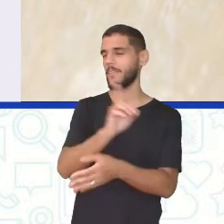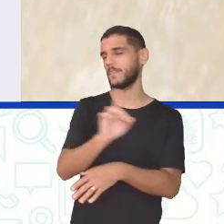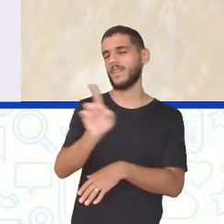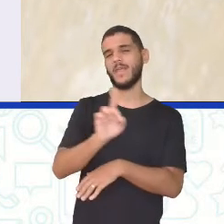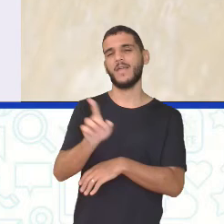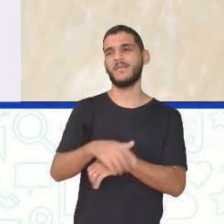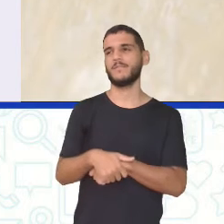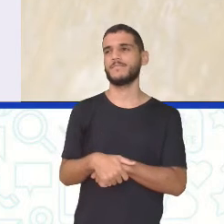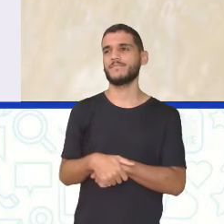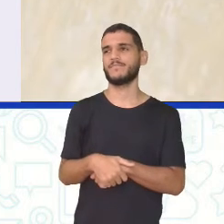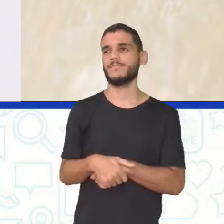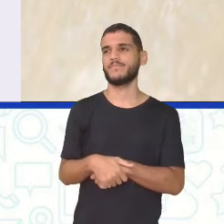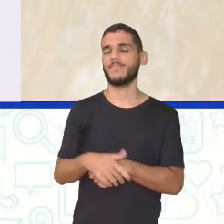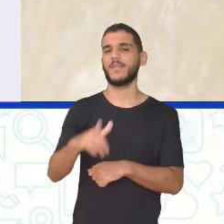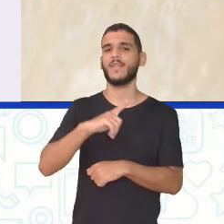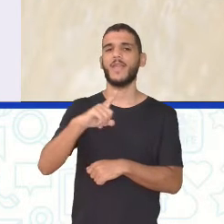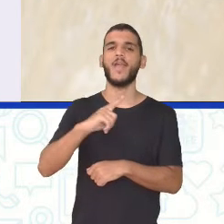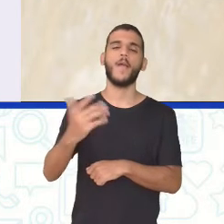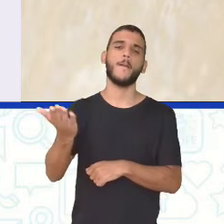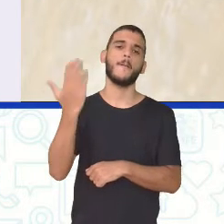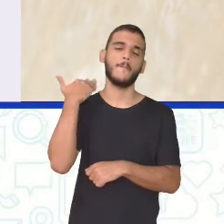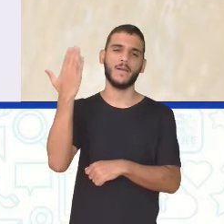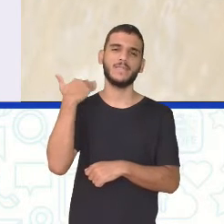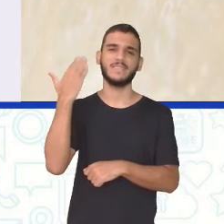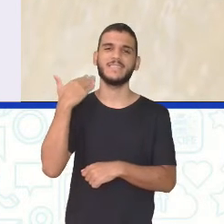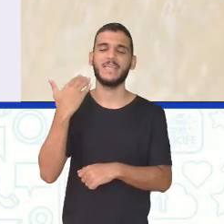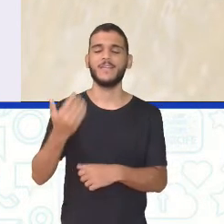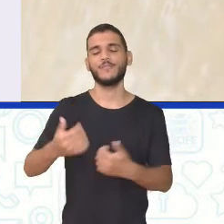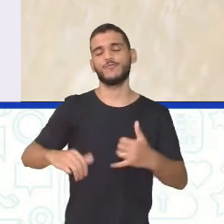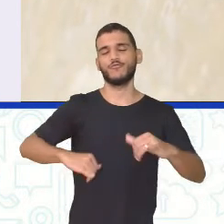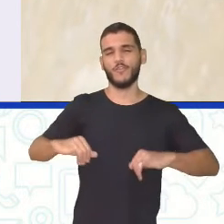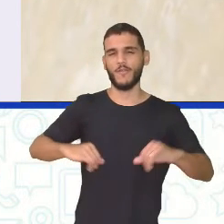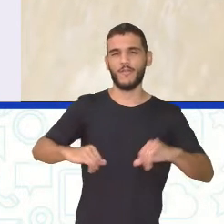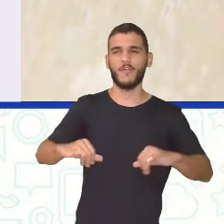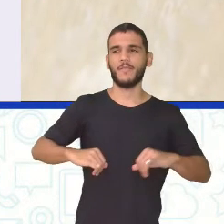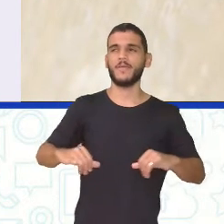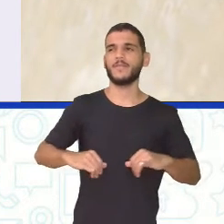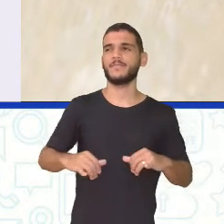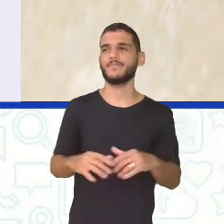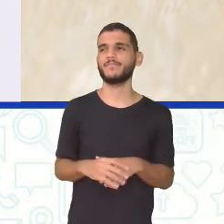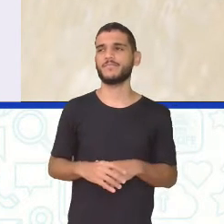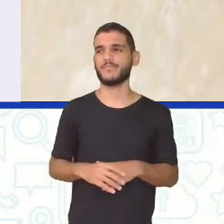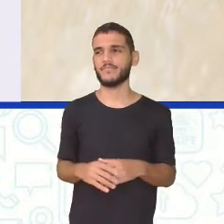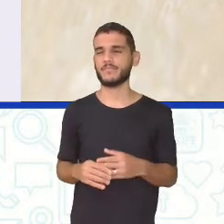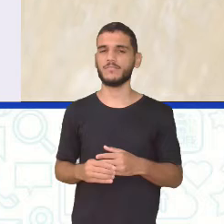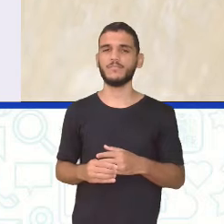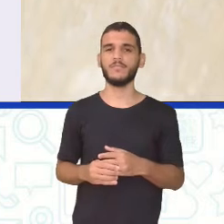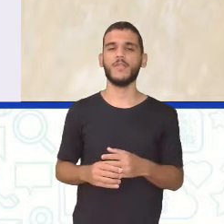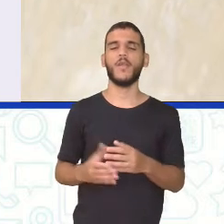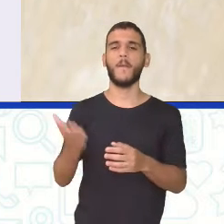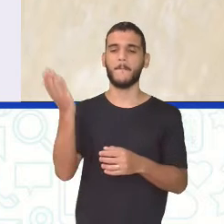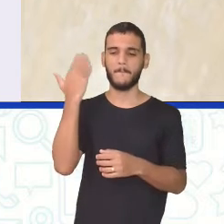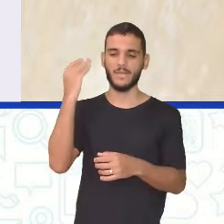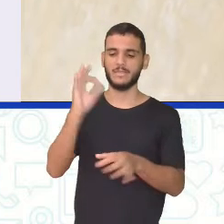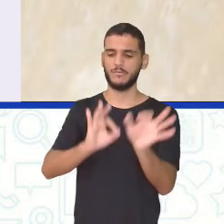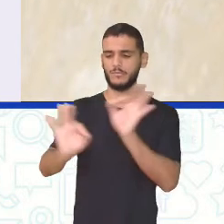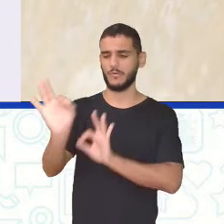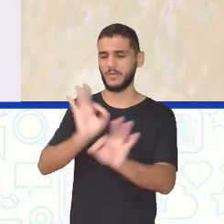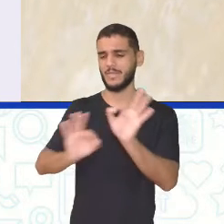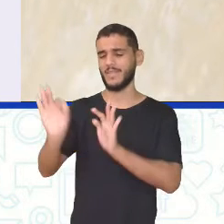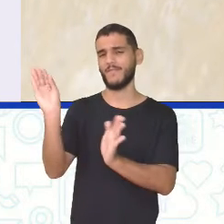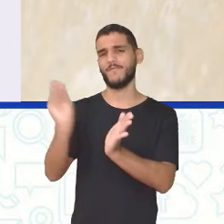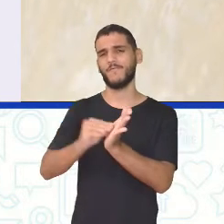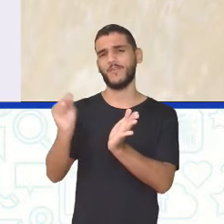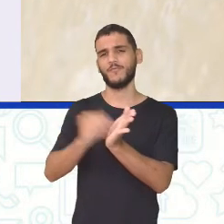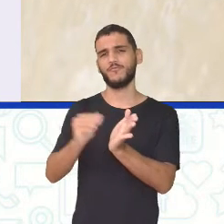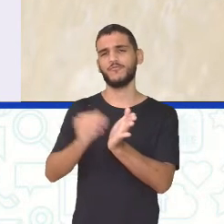Porque aí, ó, tem um passado de exploração, tem um passado eu gosto de dizer, professor, de desorganização territorial,